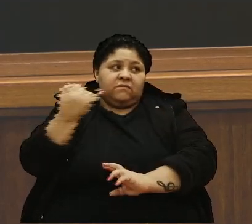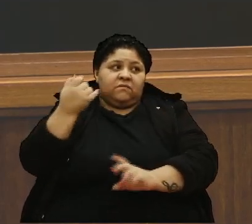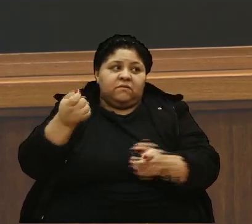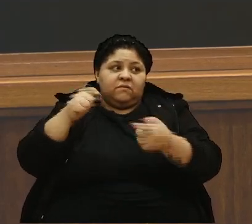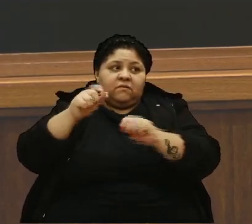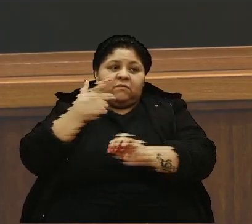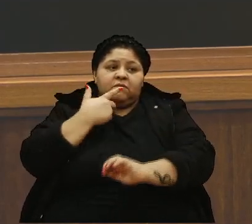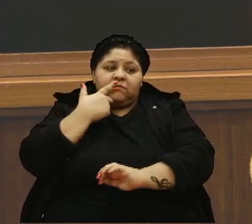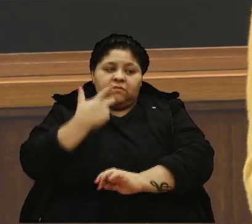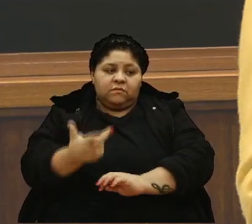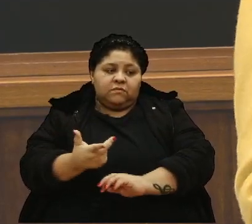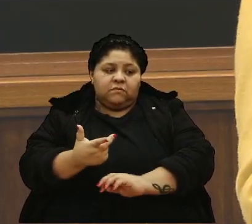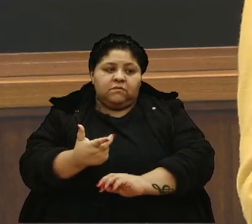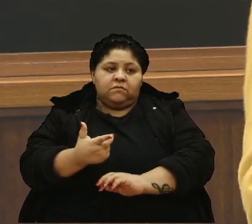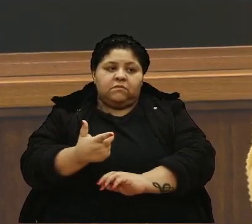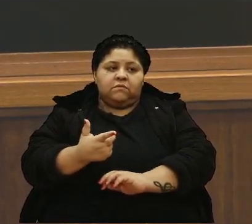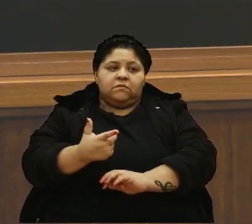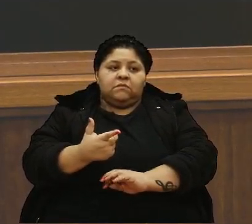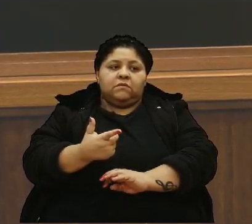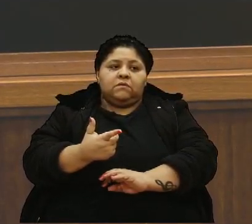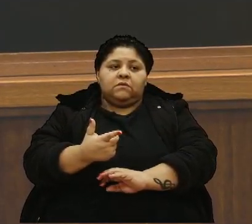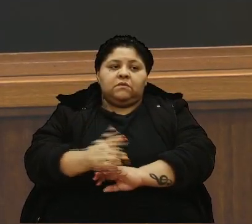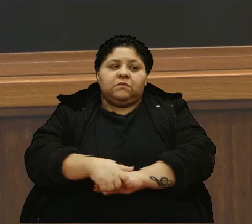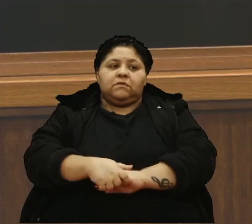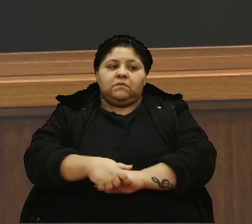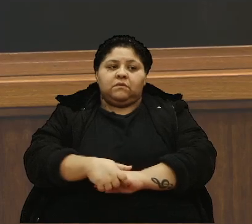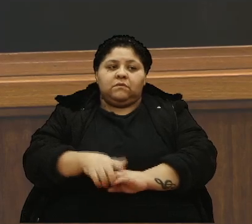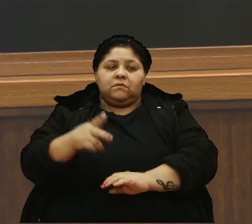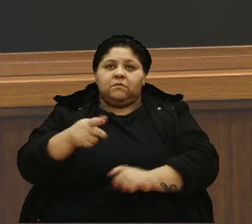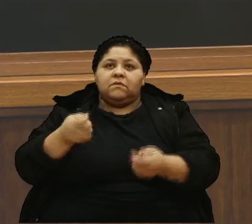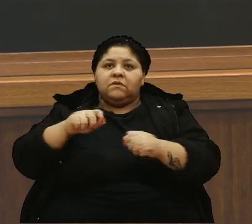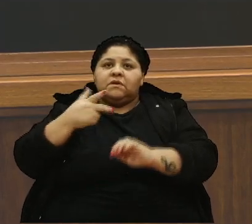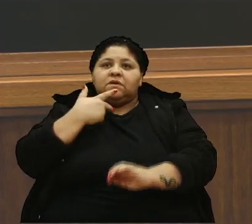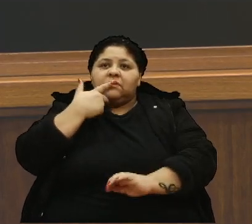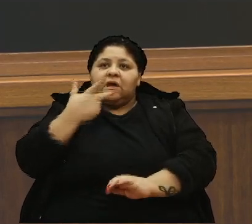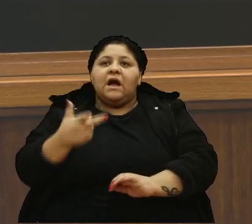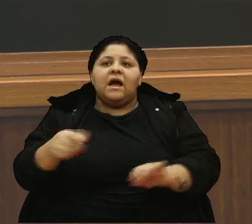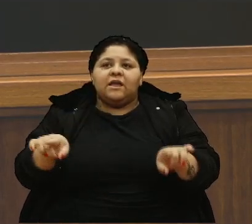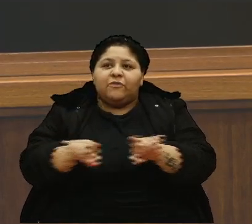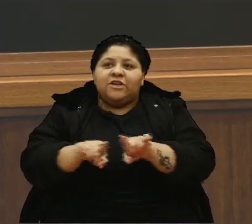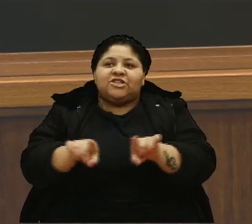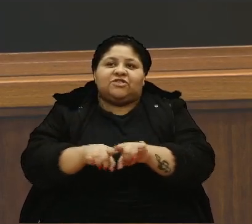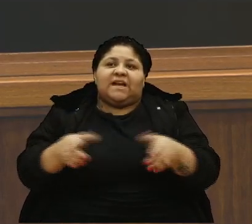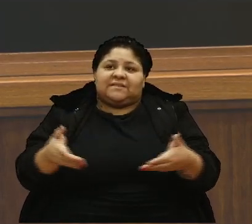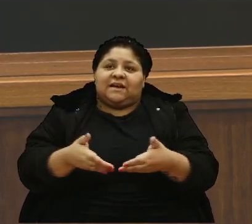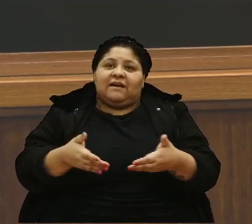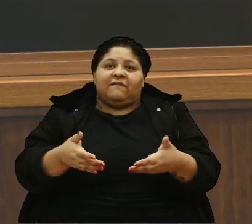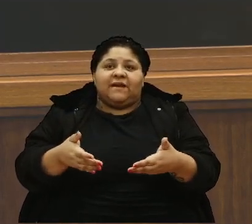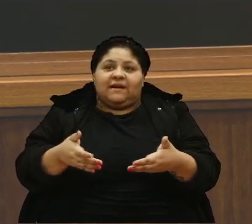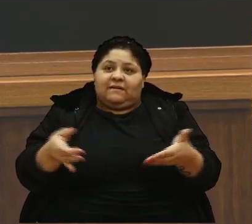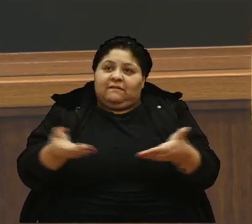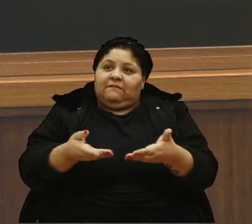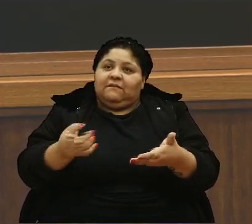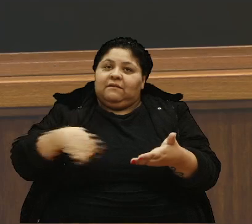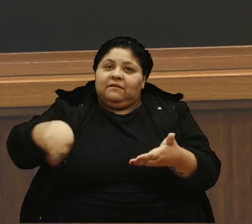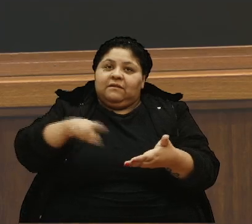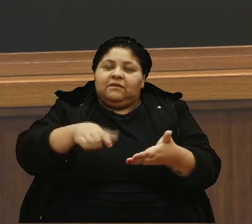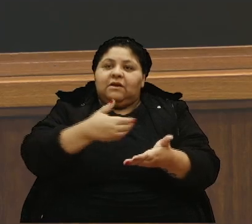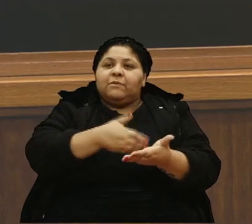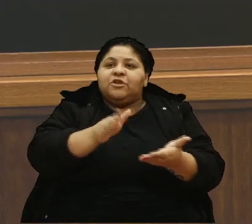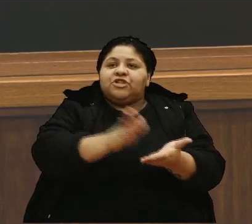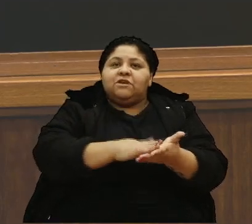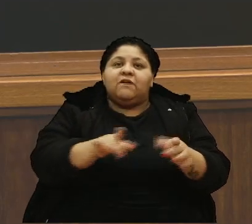poderíamos deixar também de comentar, né? Agora, muito me preocupou, não sabia essa questão dessa